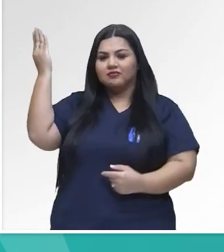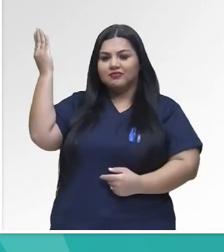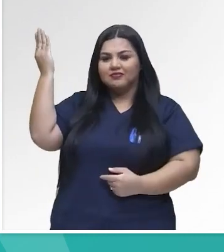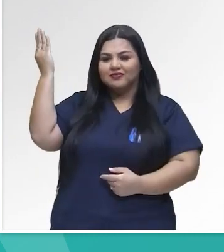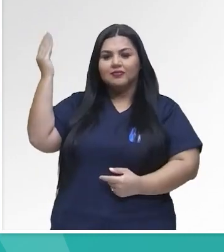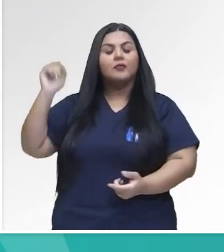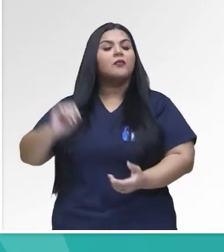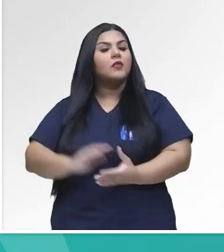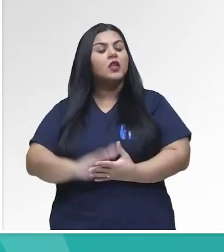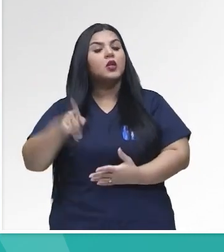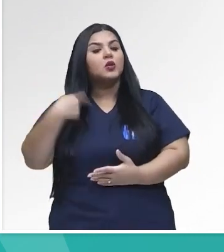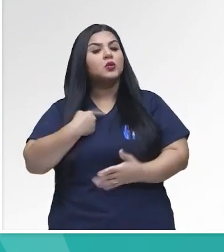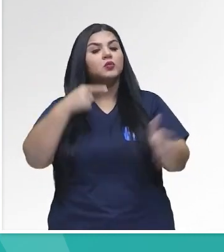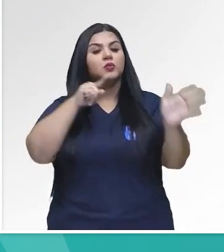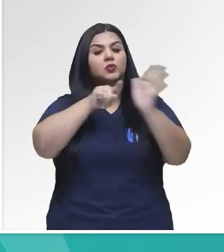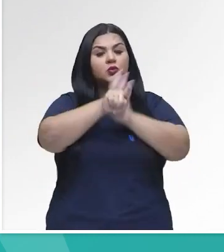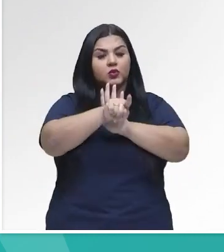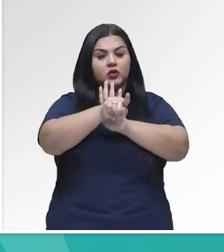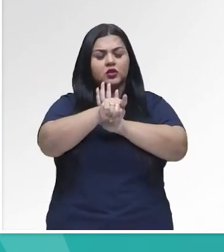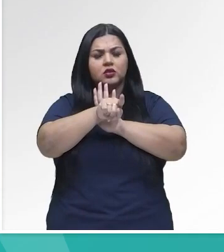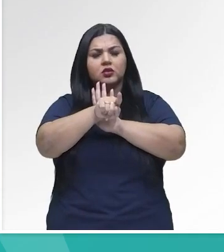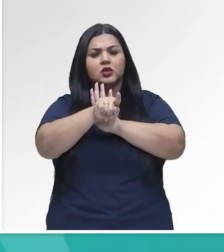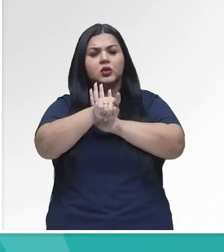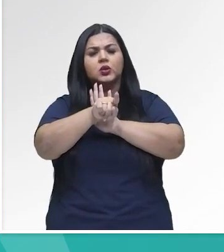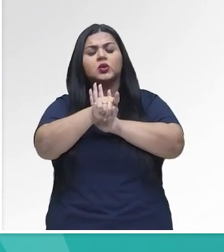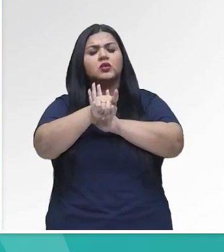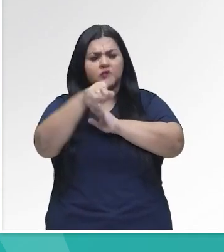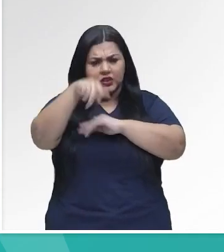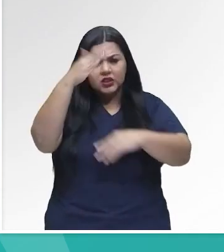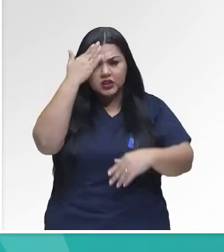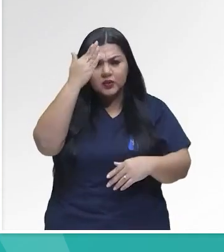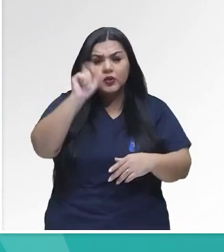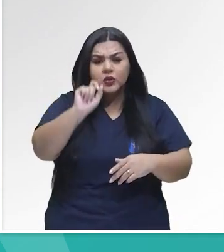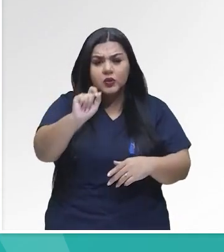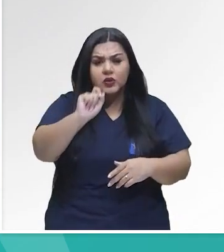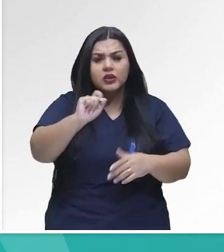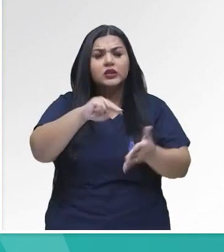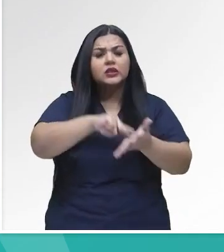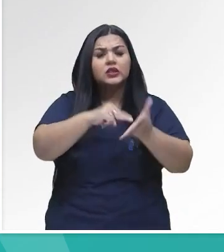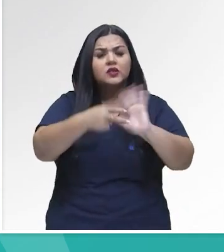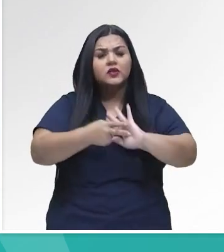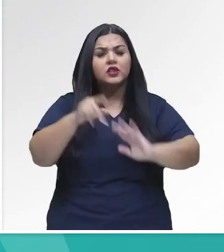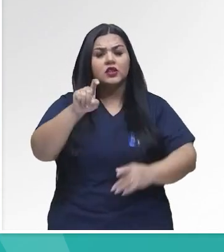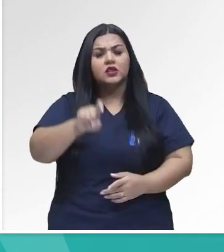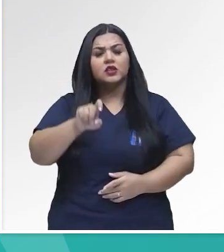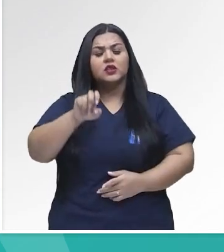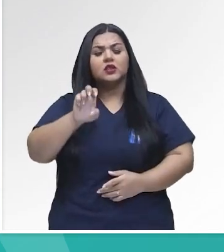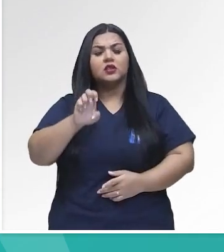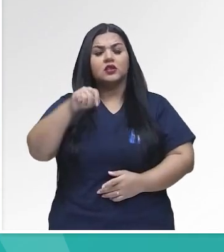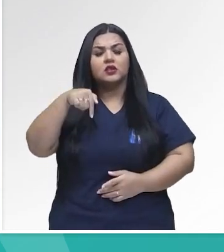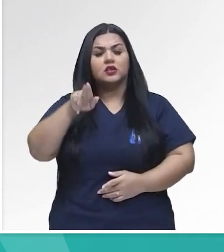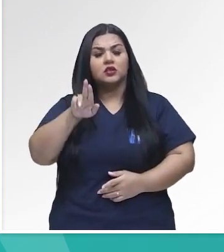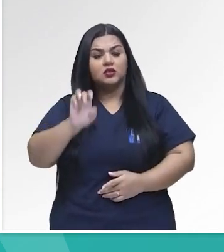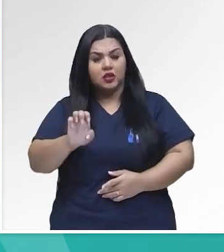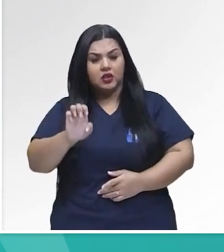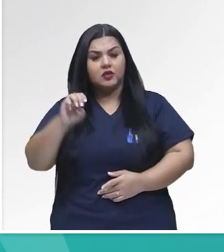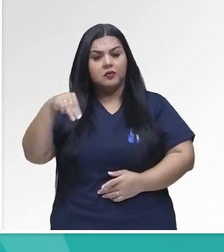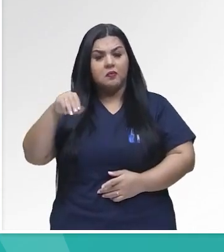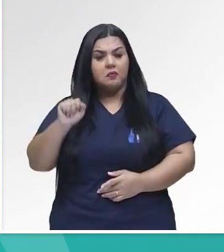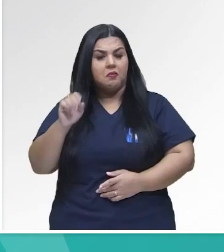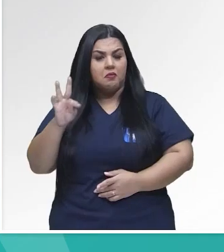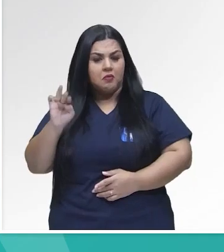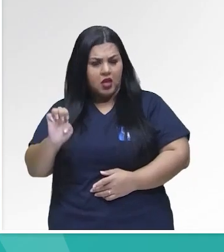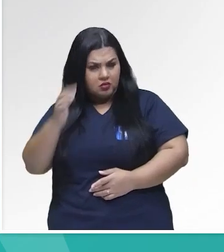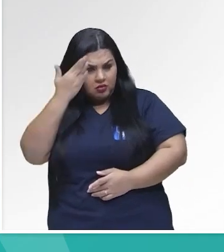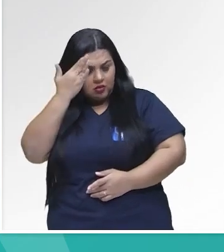nós perguntamos para vocês, você sabe o que é checkmate? Certinho?